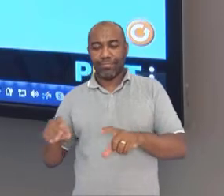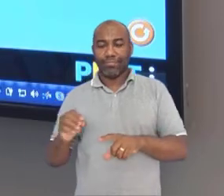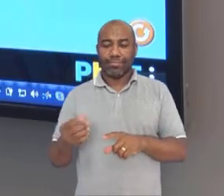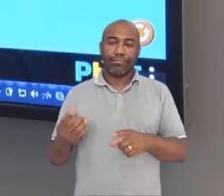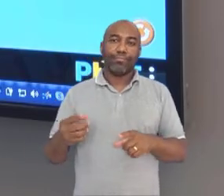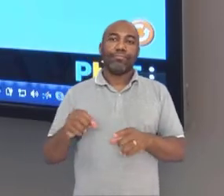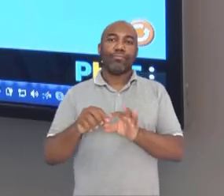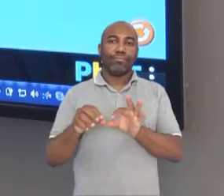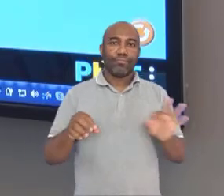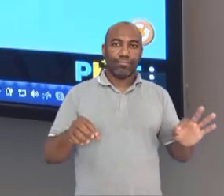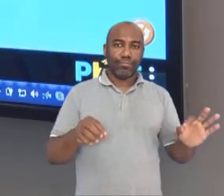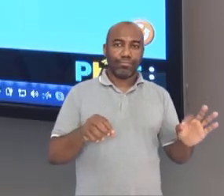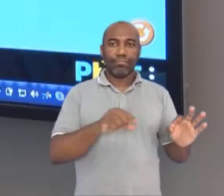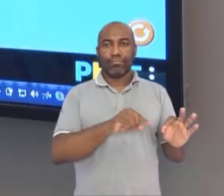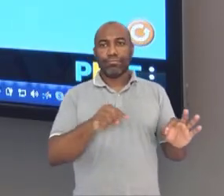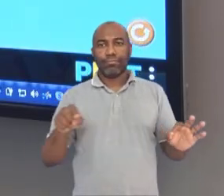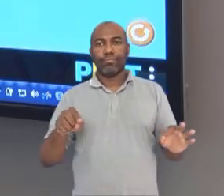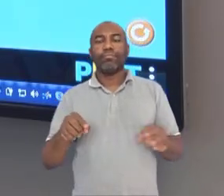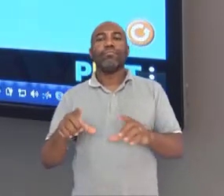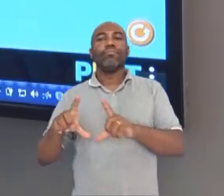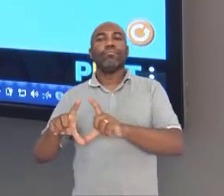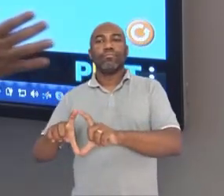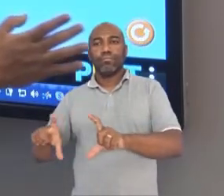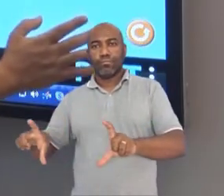ou mais fios. Muito bem.